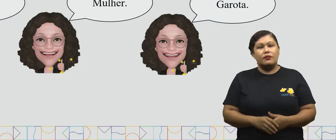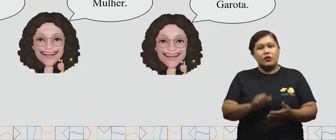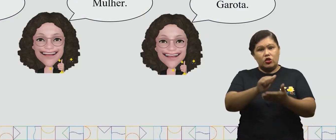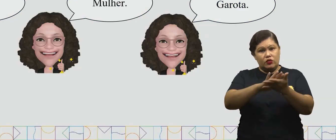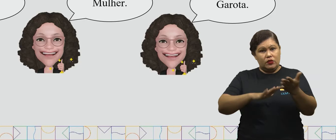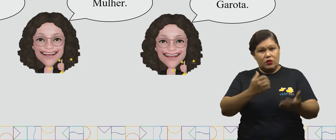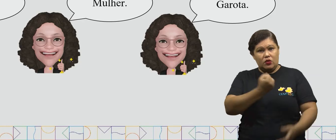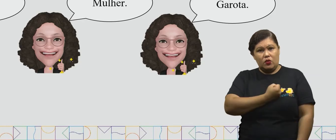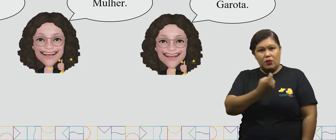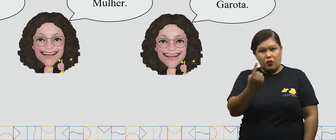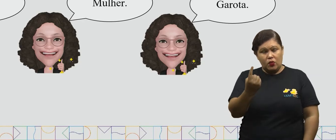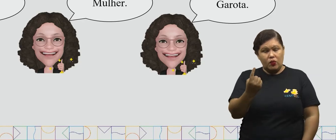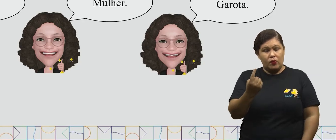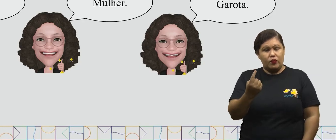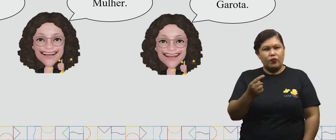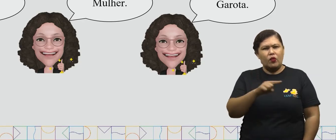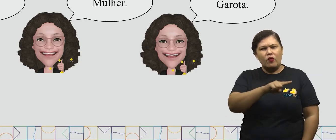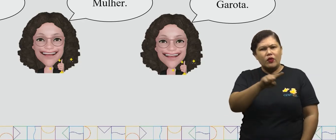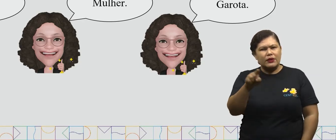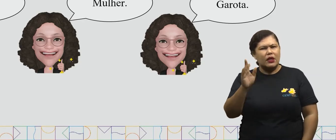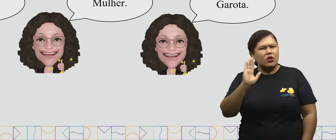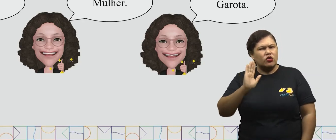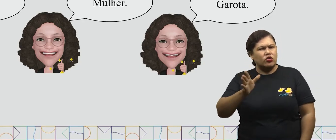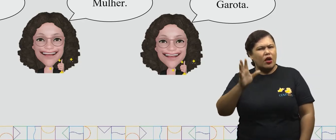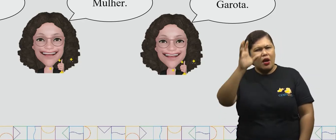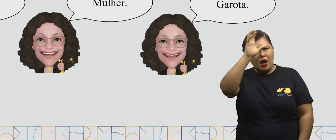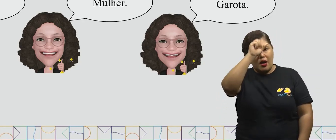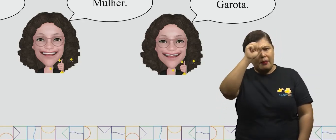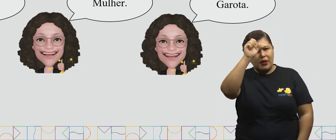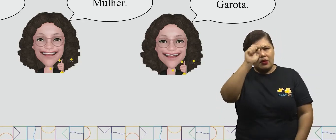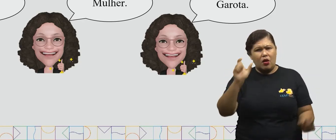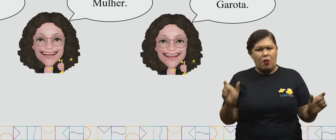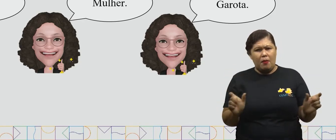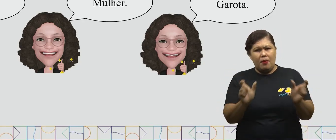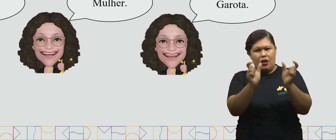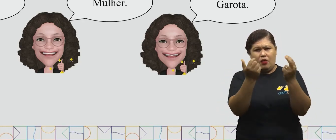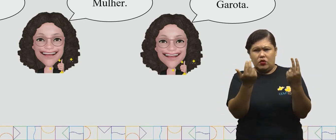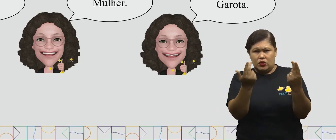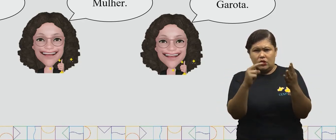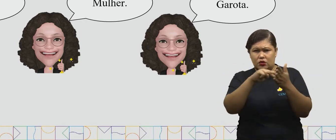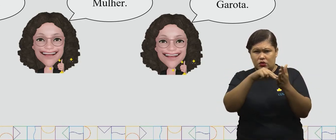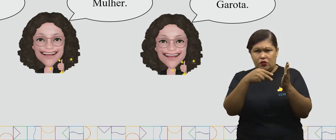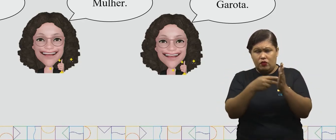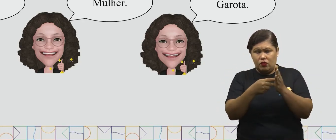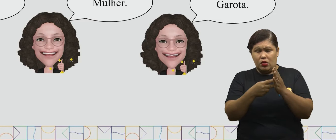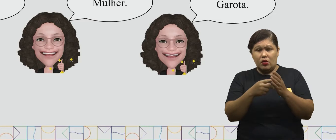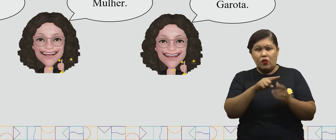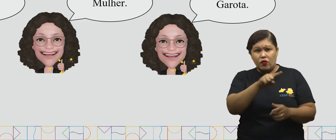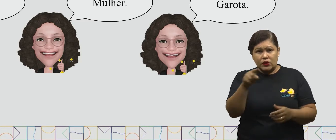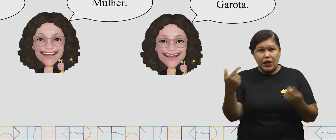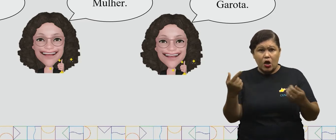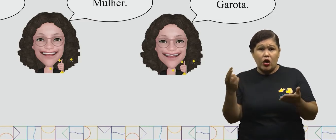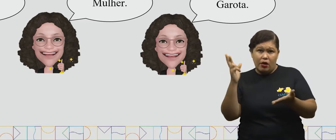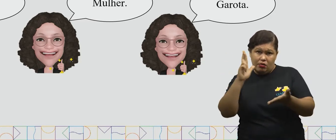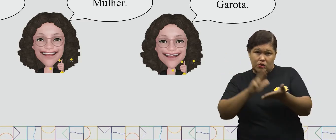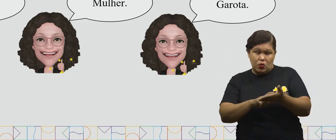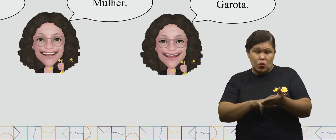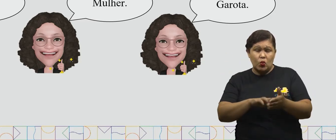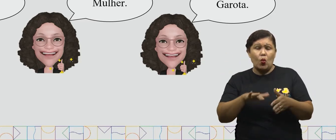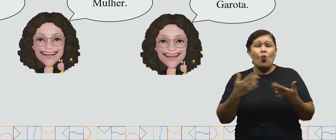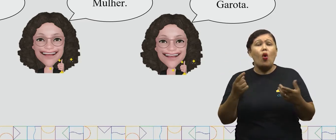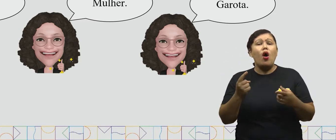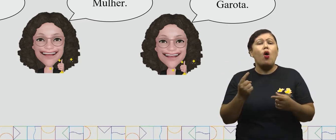Atividade 1. De acordo com o que você aprendeu sobre os sinônimos, responda. Qual das palavras